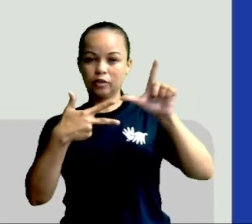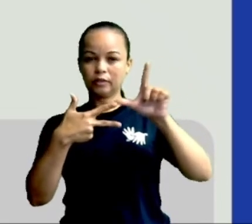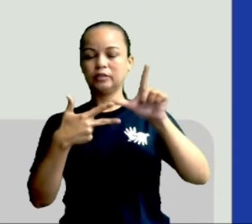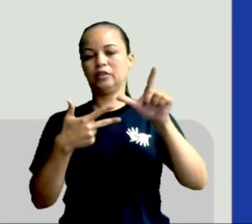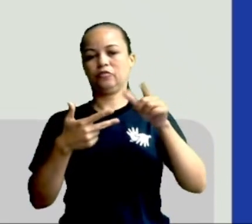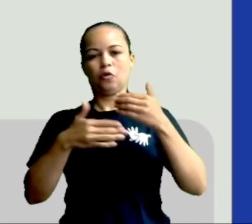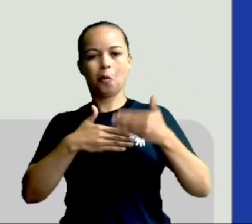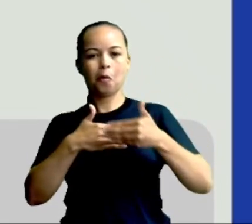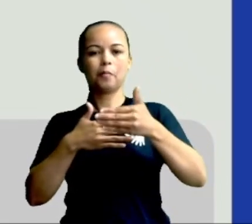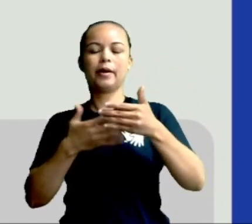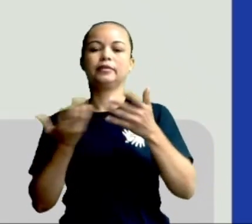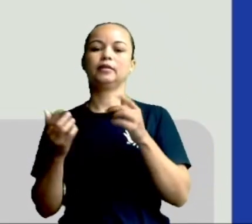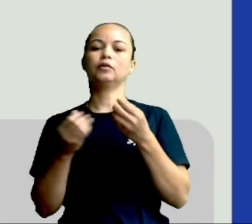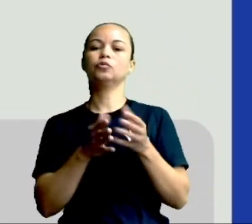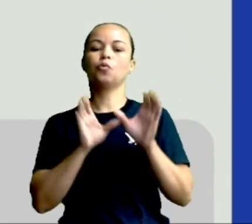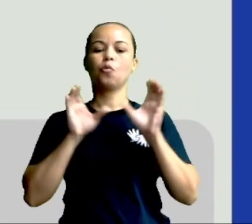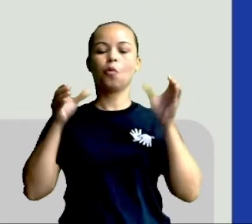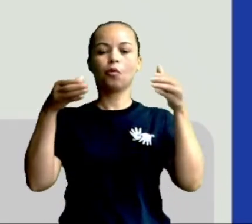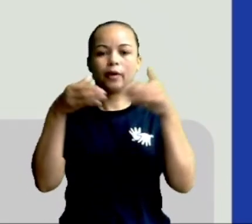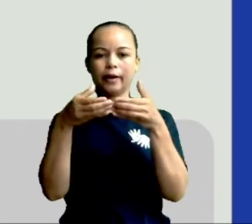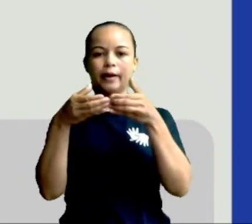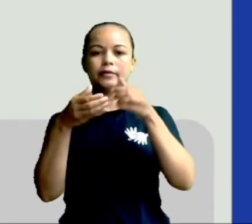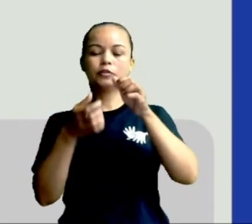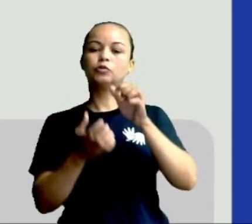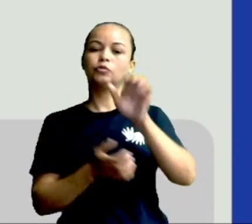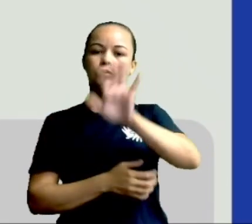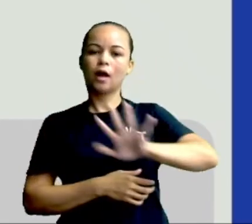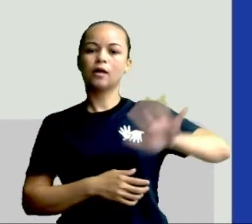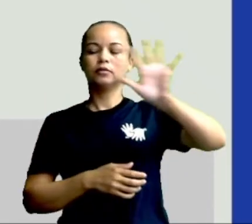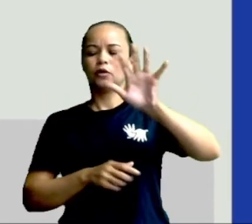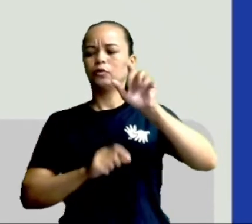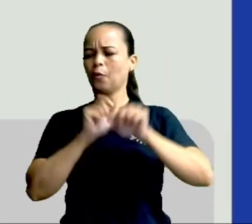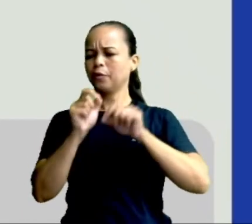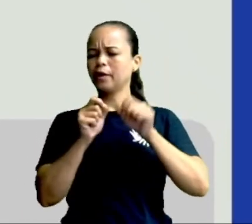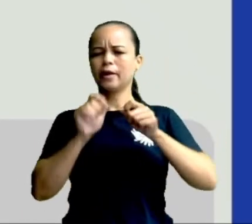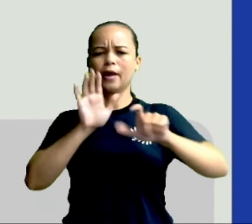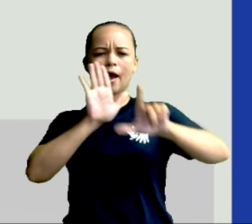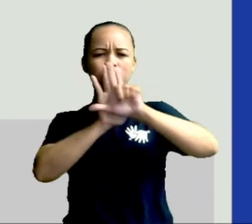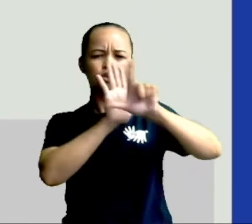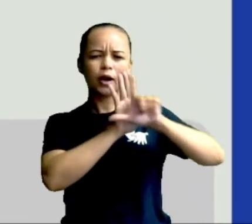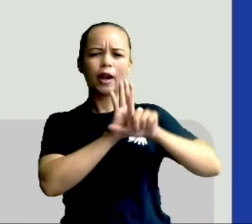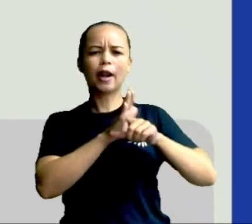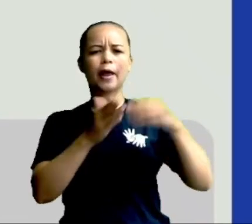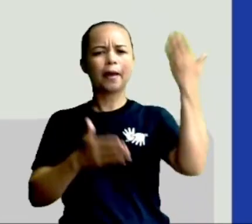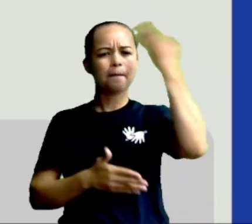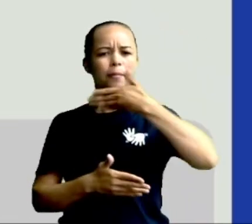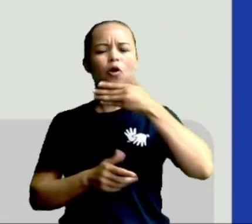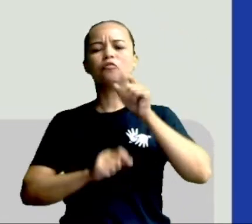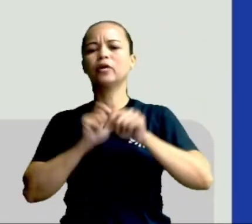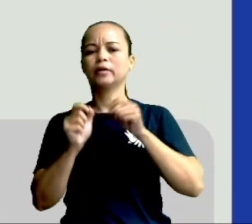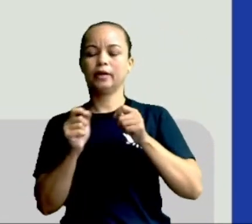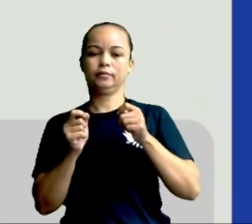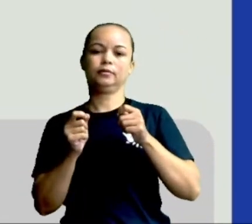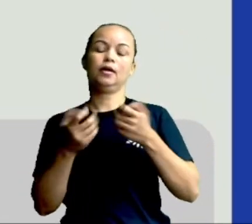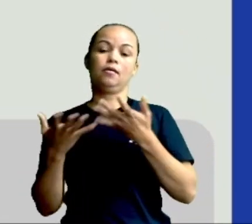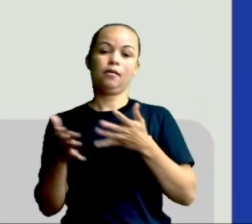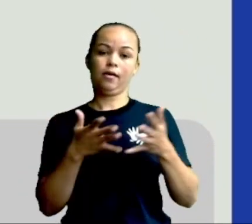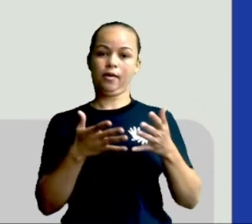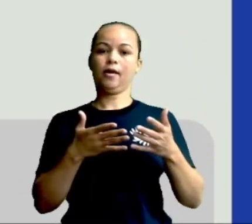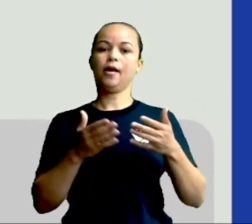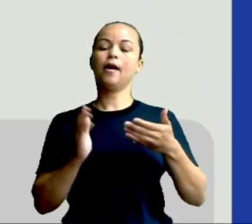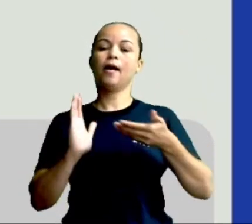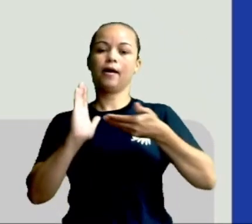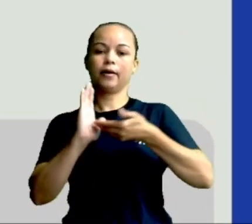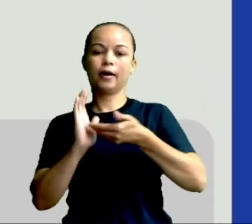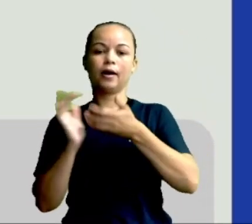congresso nacional né então quem é o legislativo quem fórmula as leis e quem aprova essas leis então a câmara dos deputados